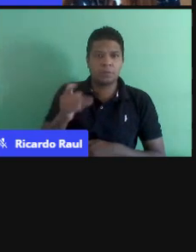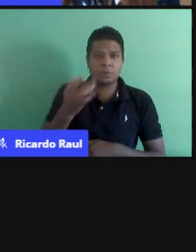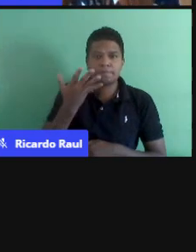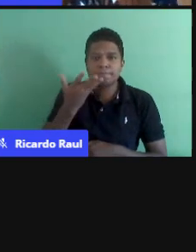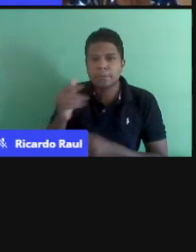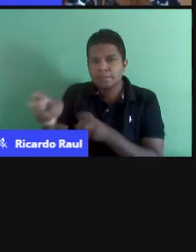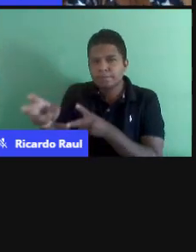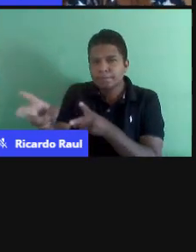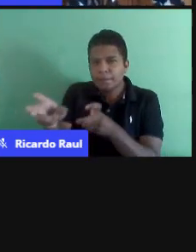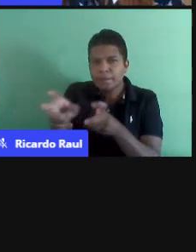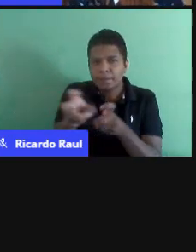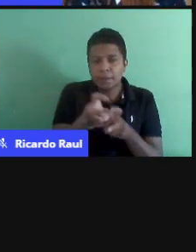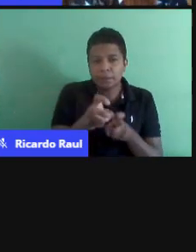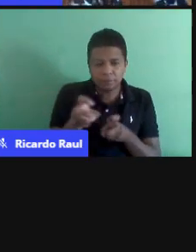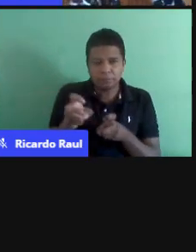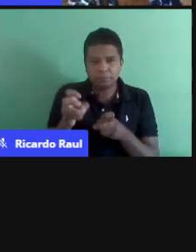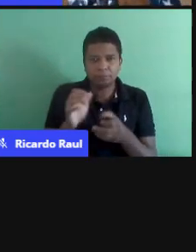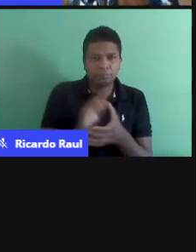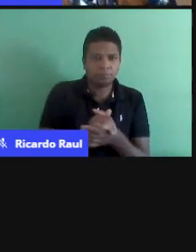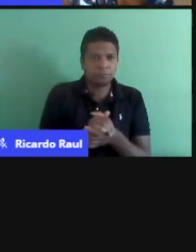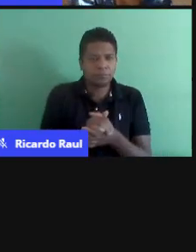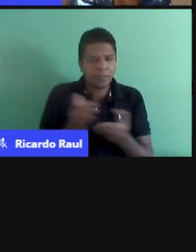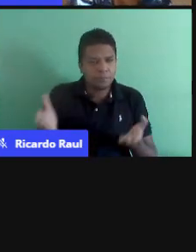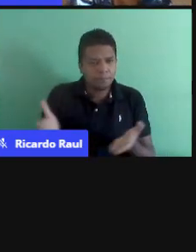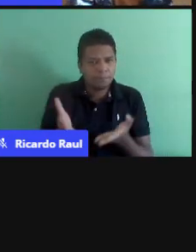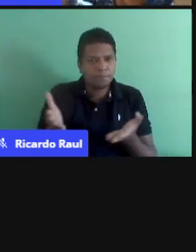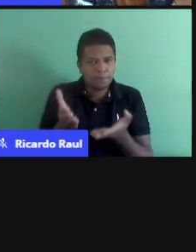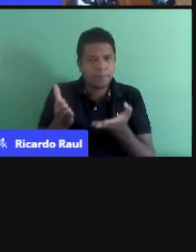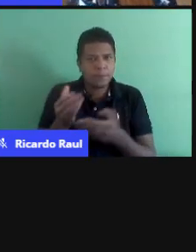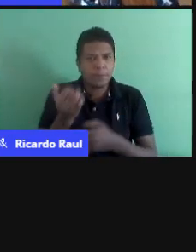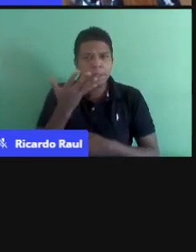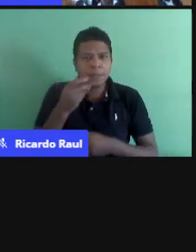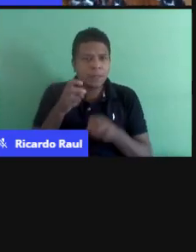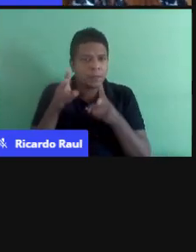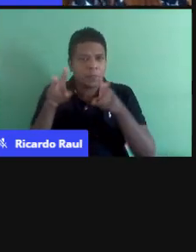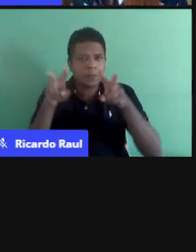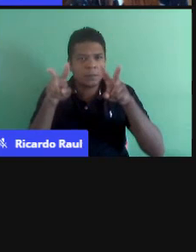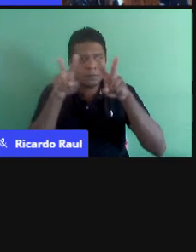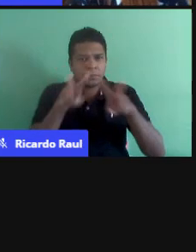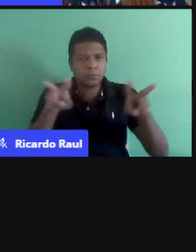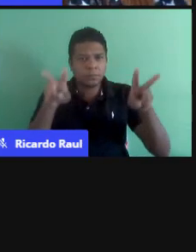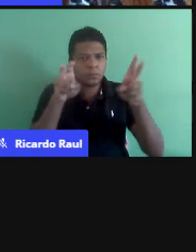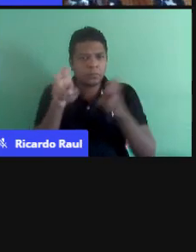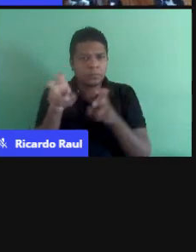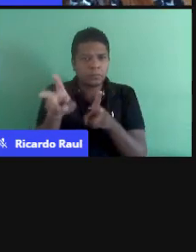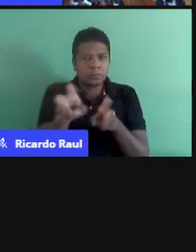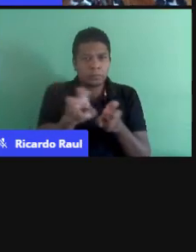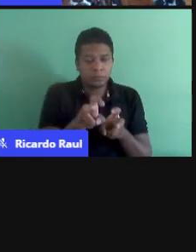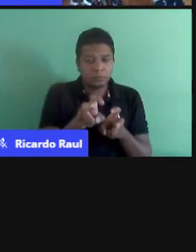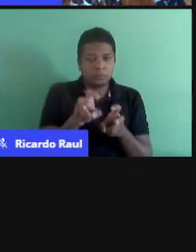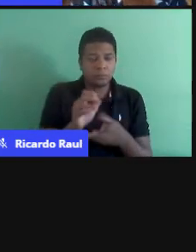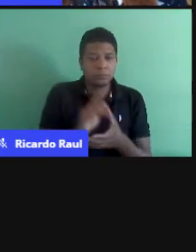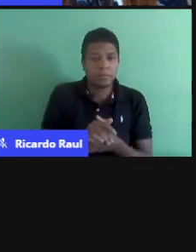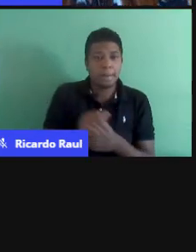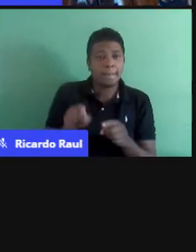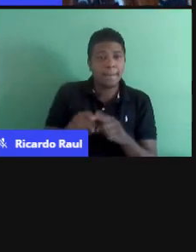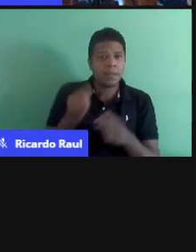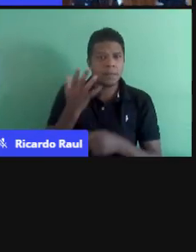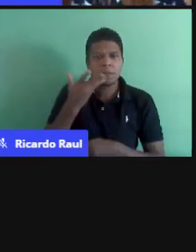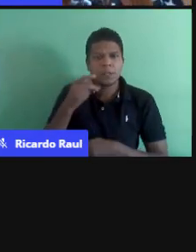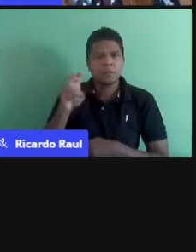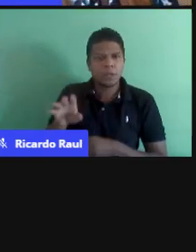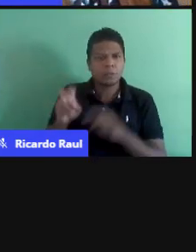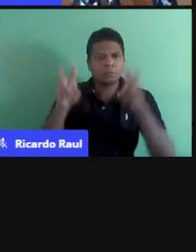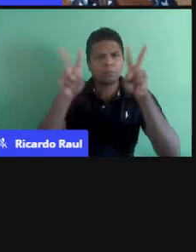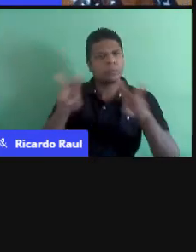da criança, levar a criança a observar. Ora, mas a criança, ela já é uma observadora nata,